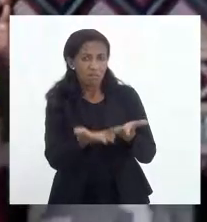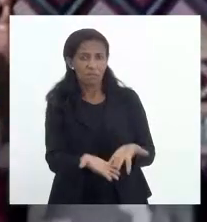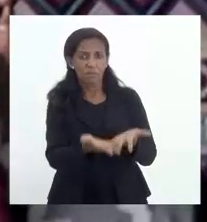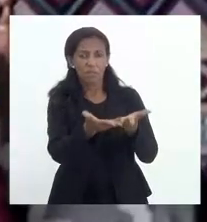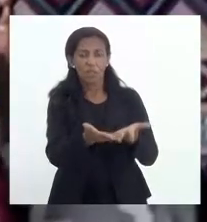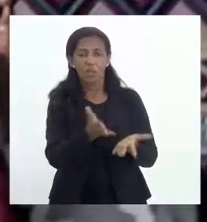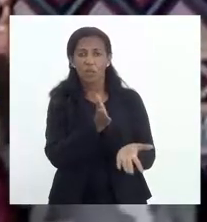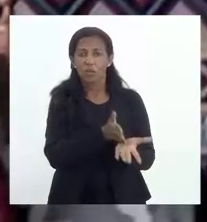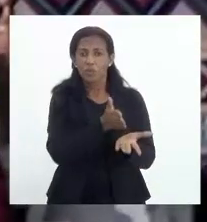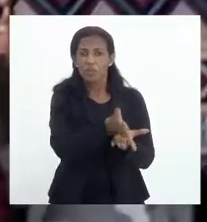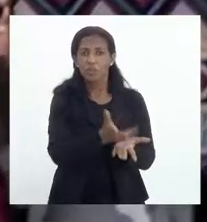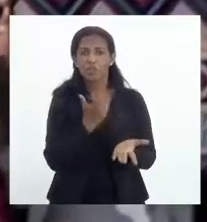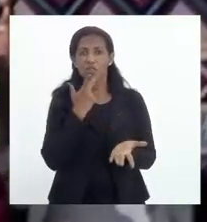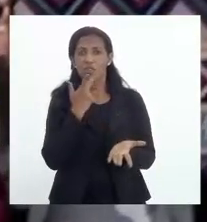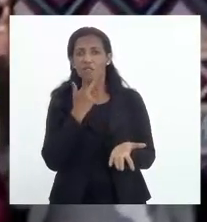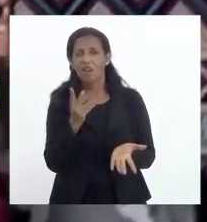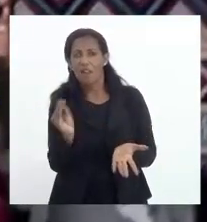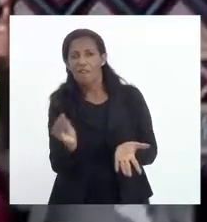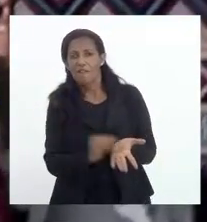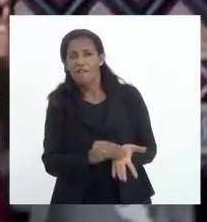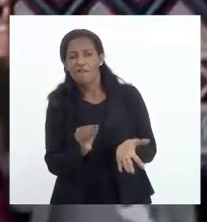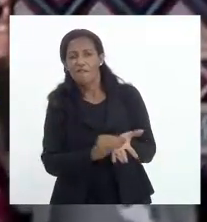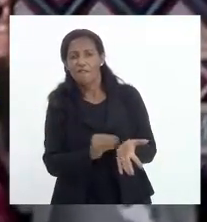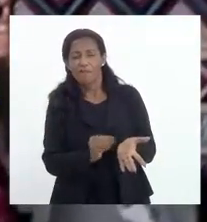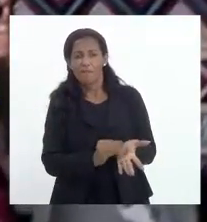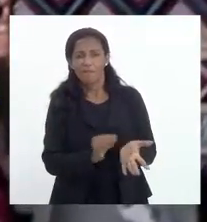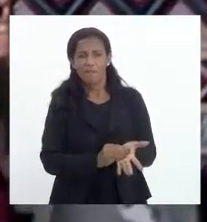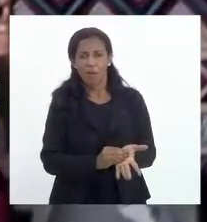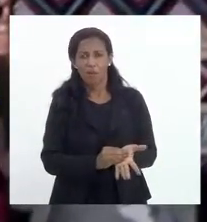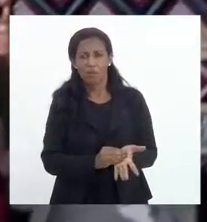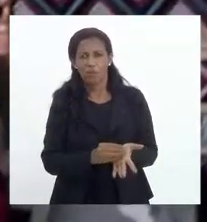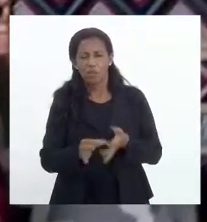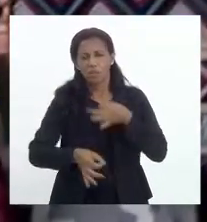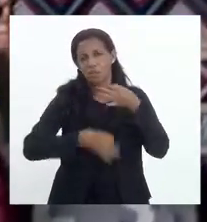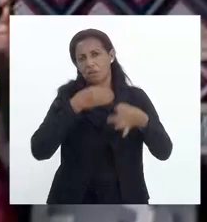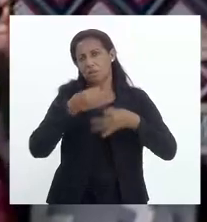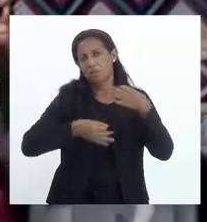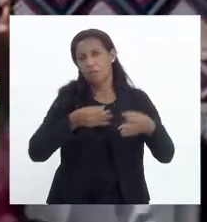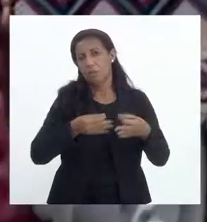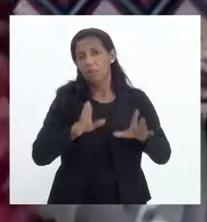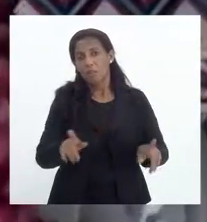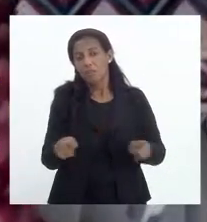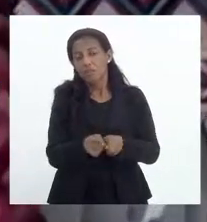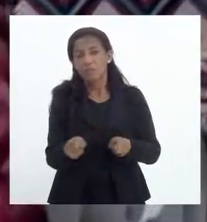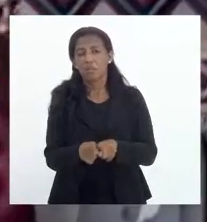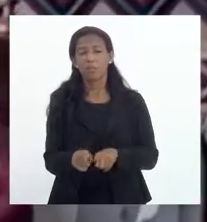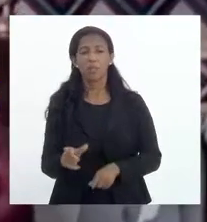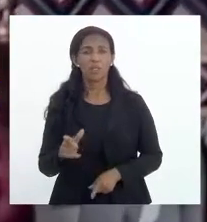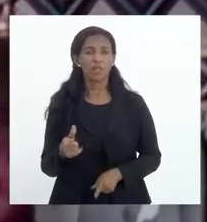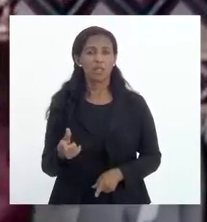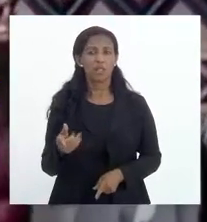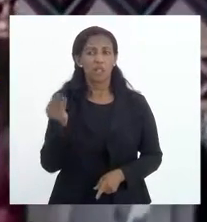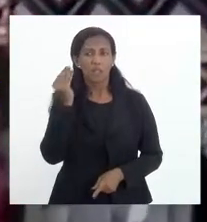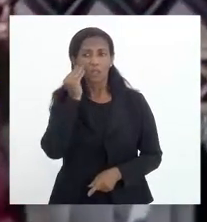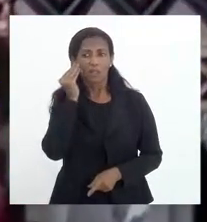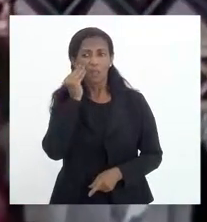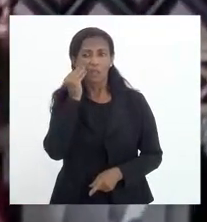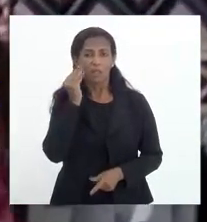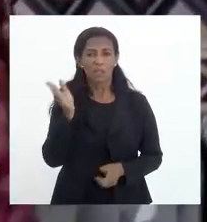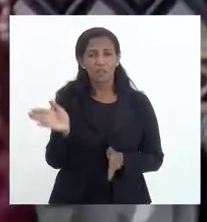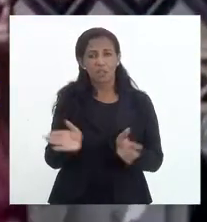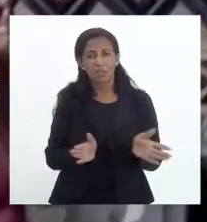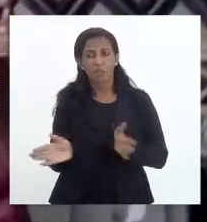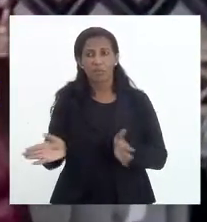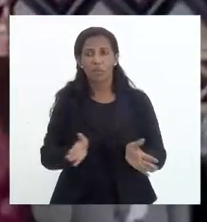no sentido de dizer que há descontentamento em relação às imposições, mas também tentam, de maneira até,